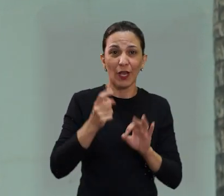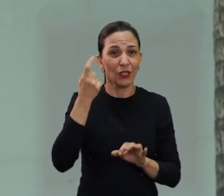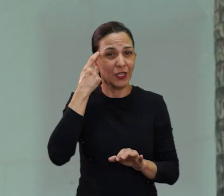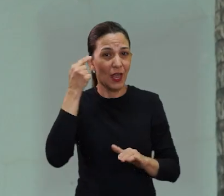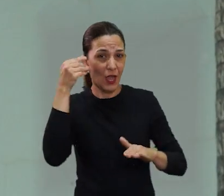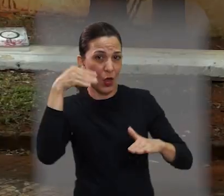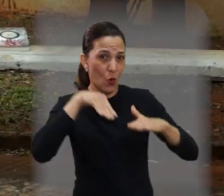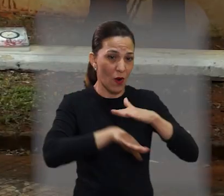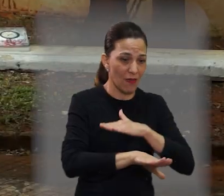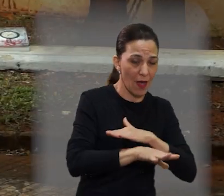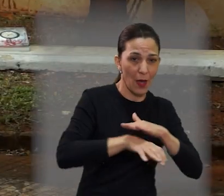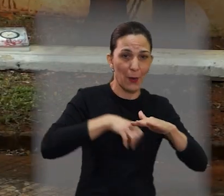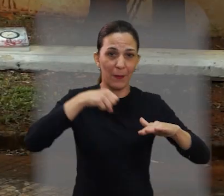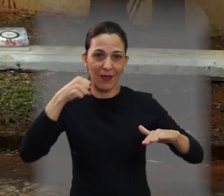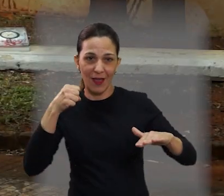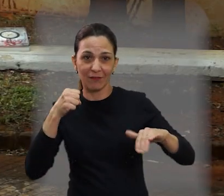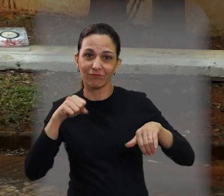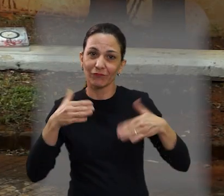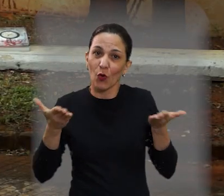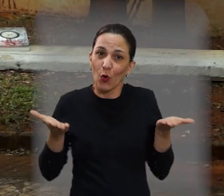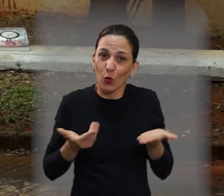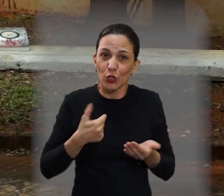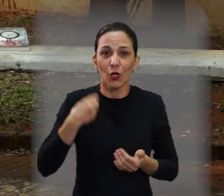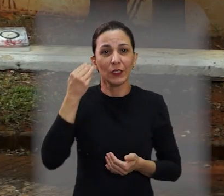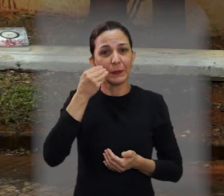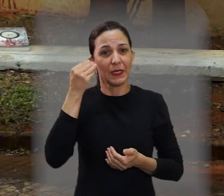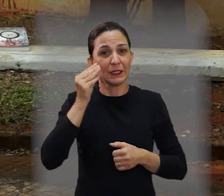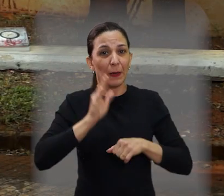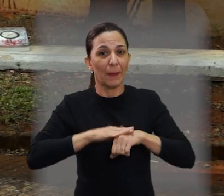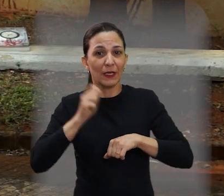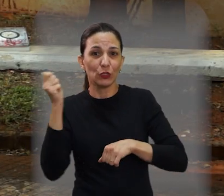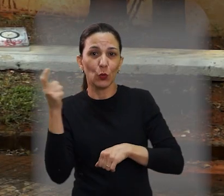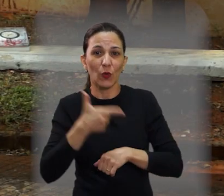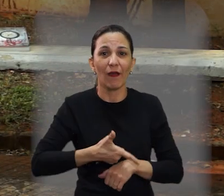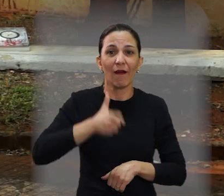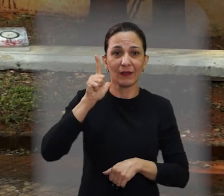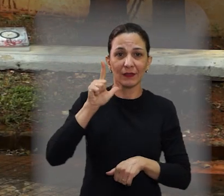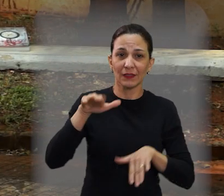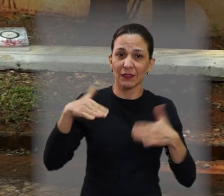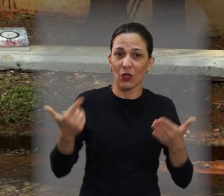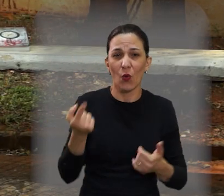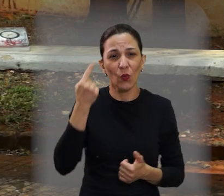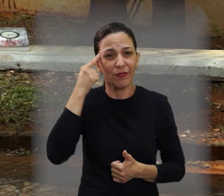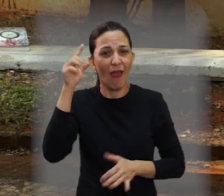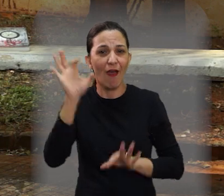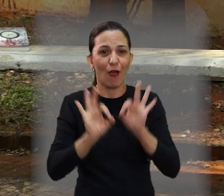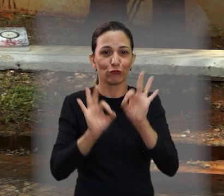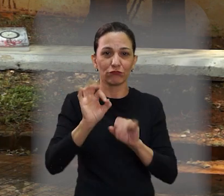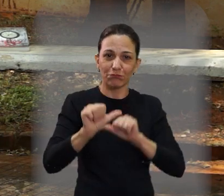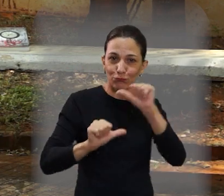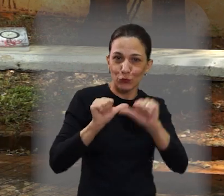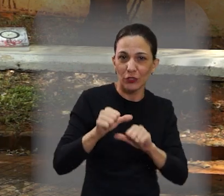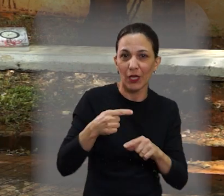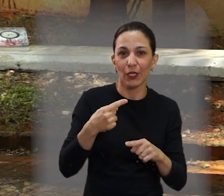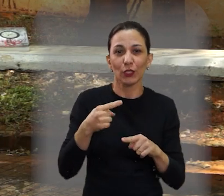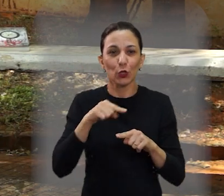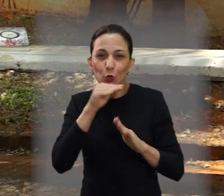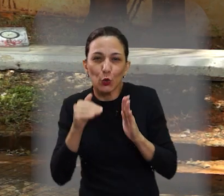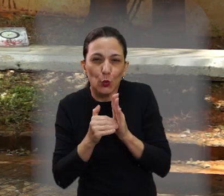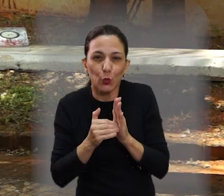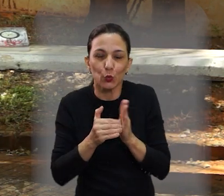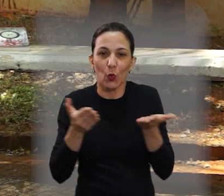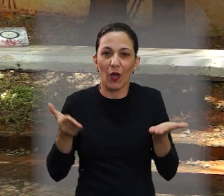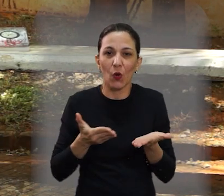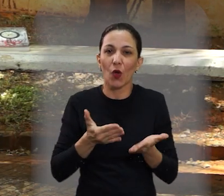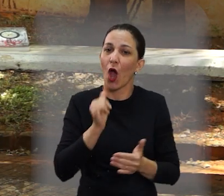da gaveta. Aí, hoje, modesta parte, peguei mais experiência, eu modifiquei tudo,